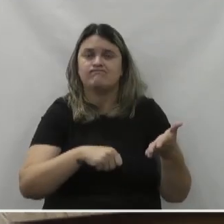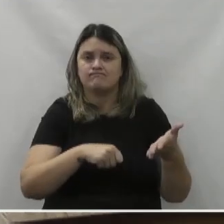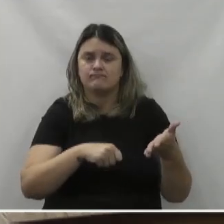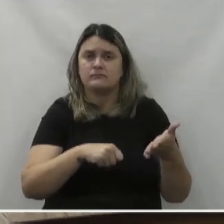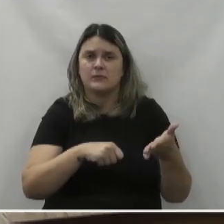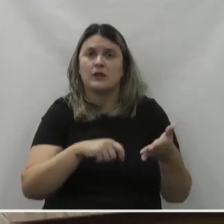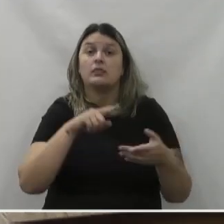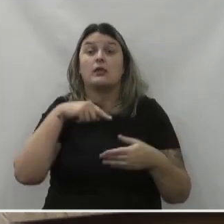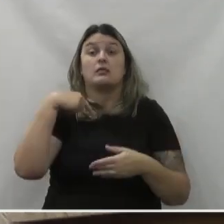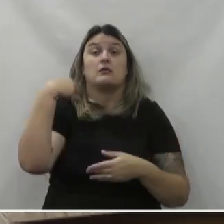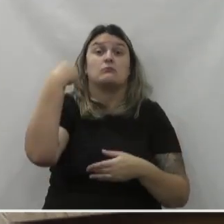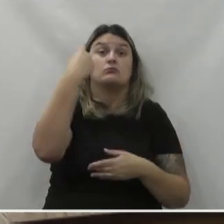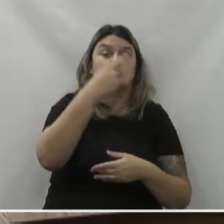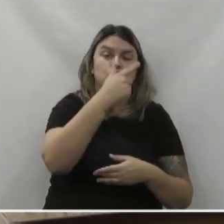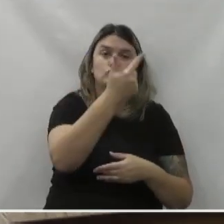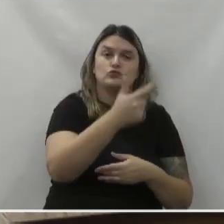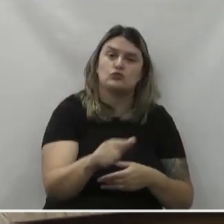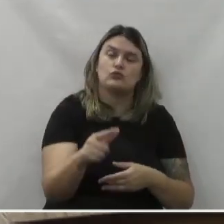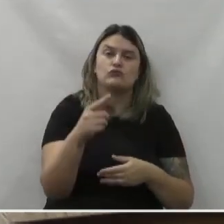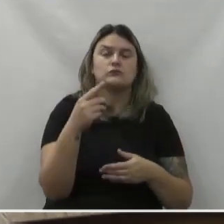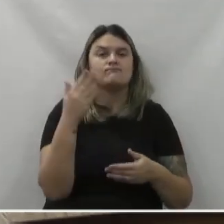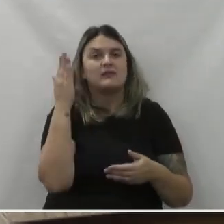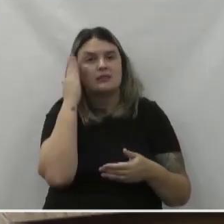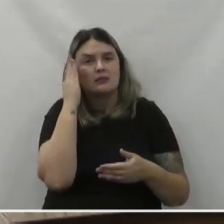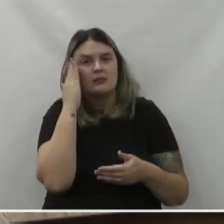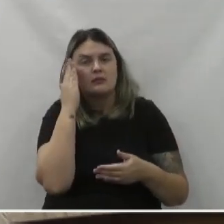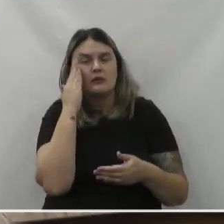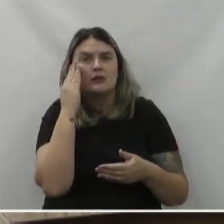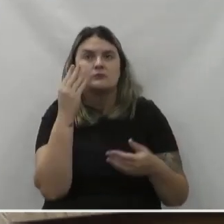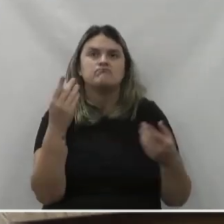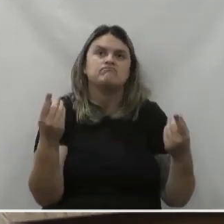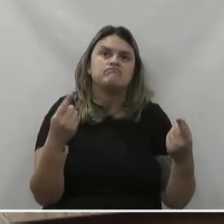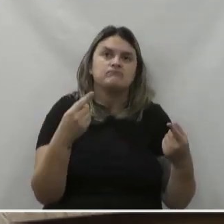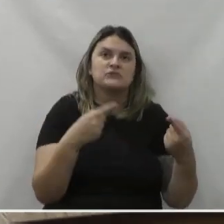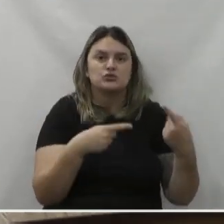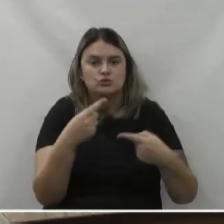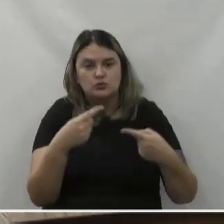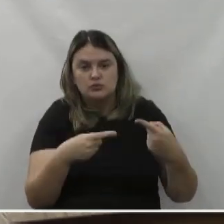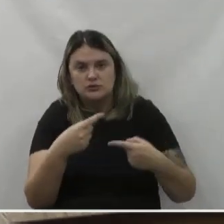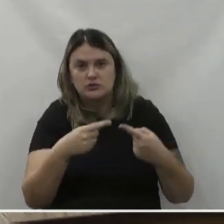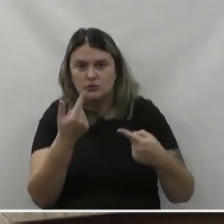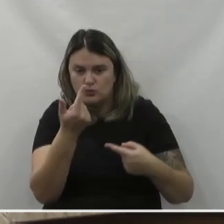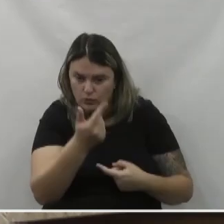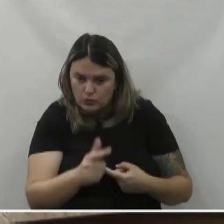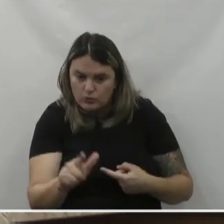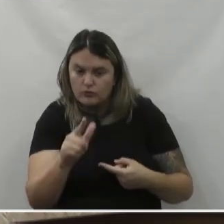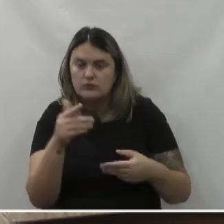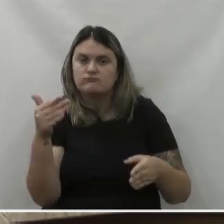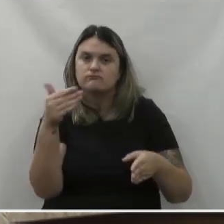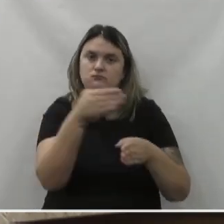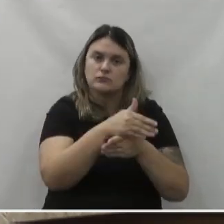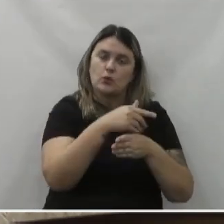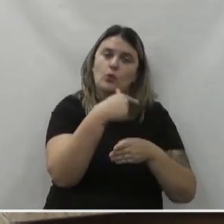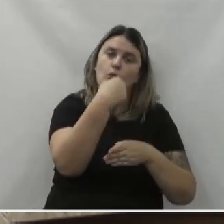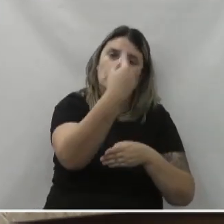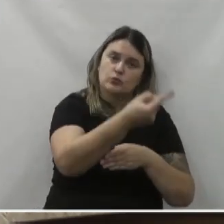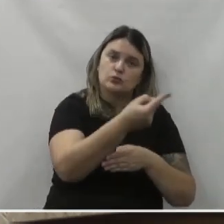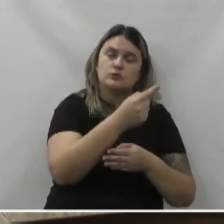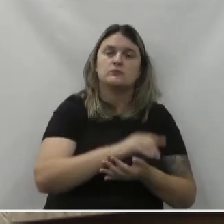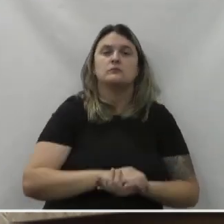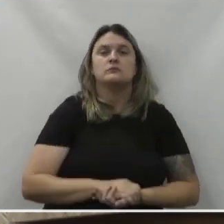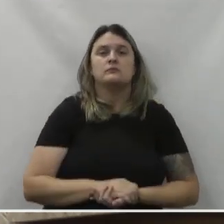Para que depois nós possamos participar realmente de um outro processo,